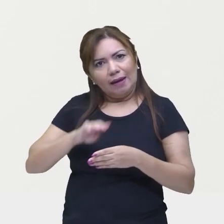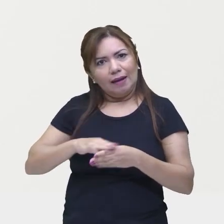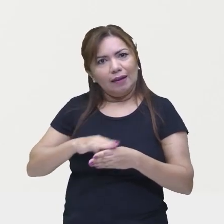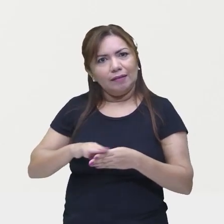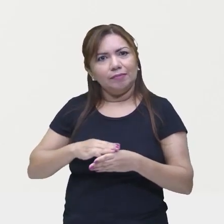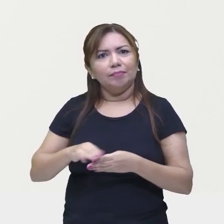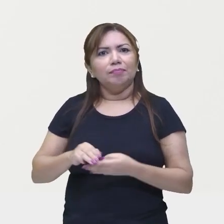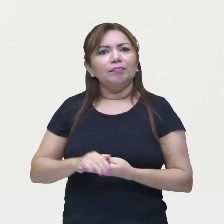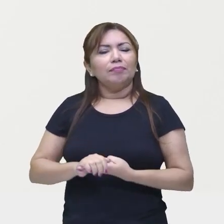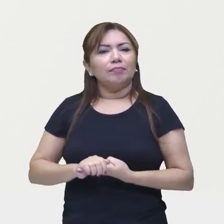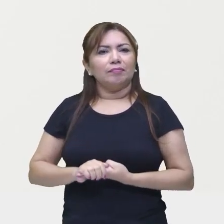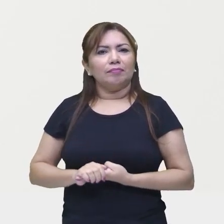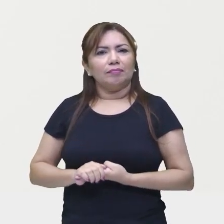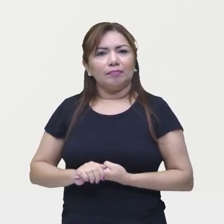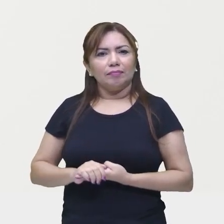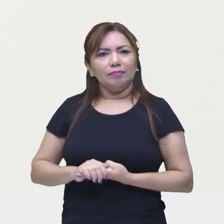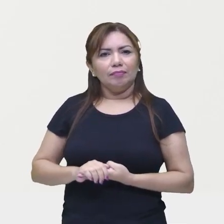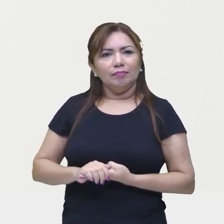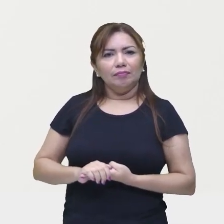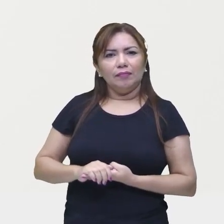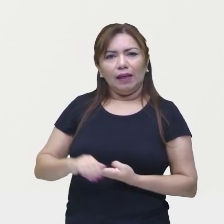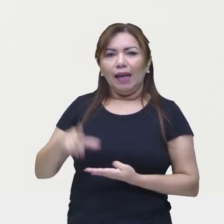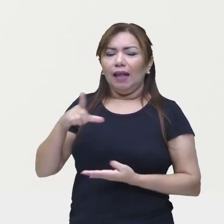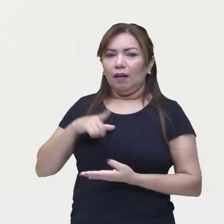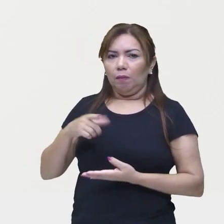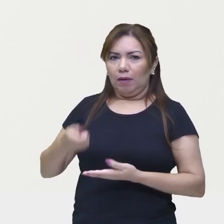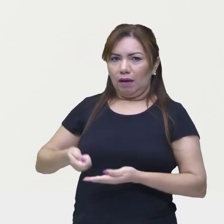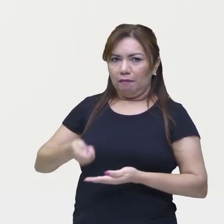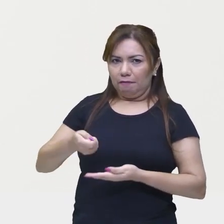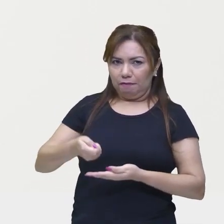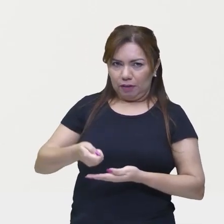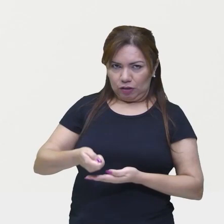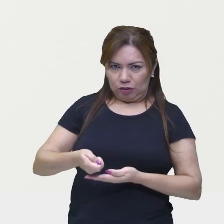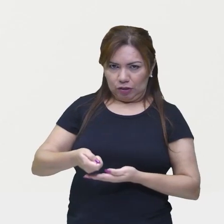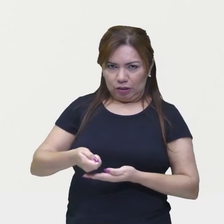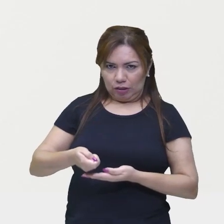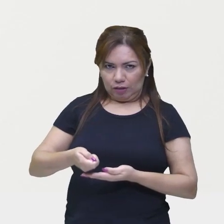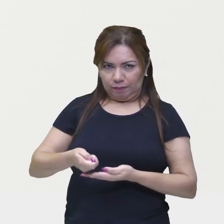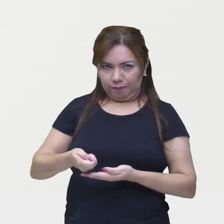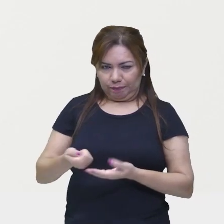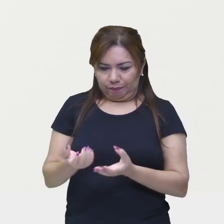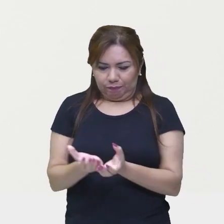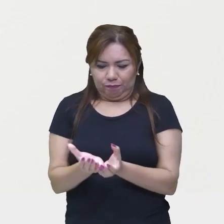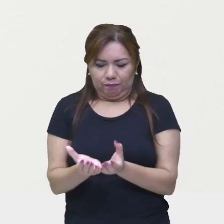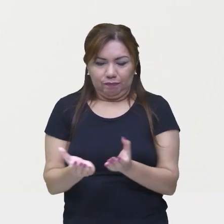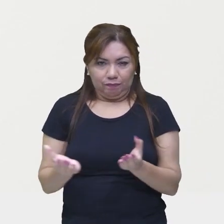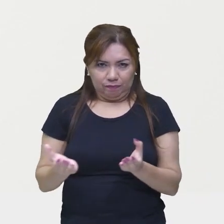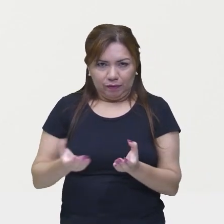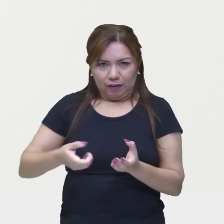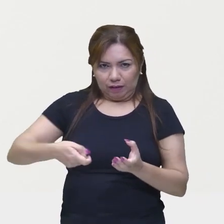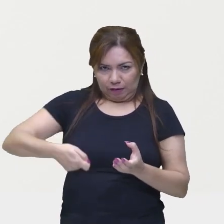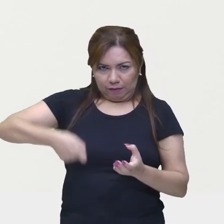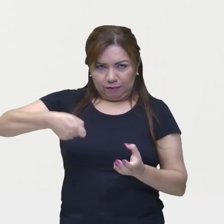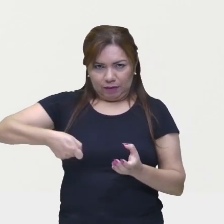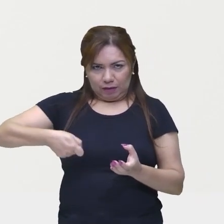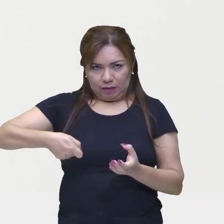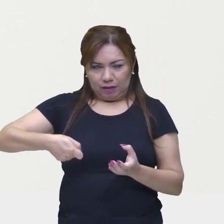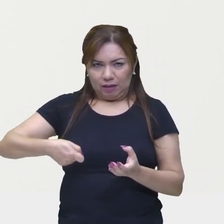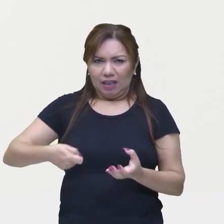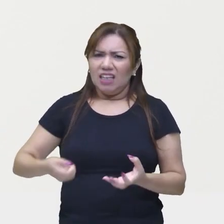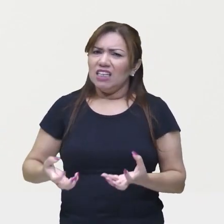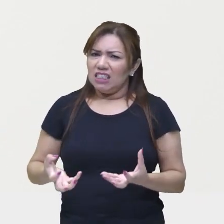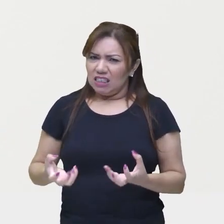Modo de preparo: leve uma frigideira antiaderente ao fogo médio e espere esquentar